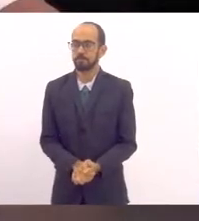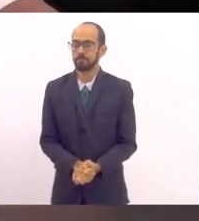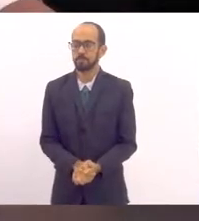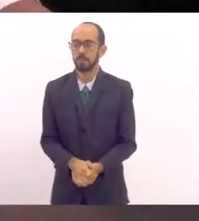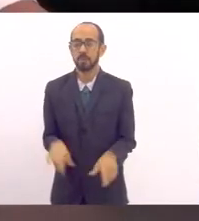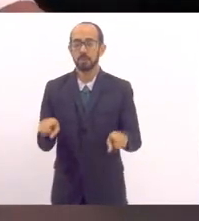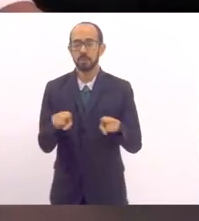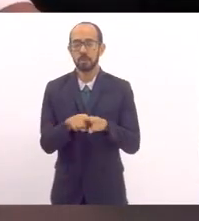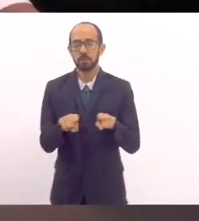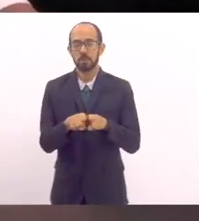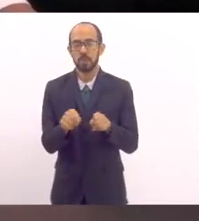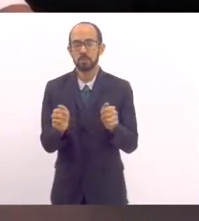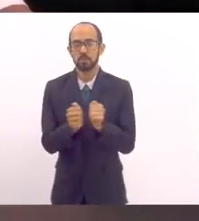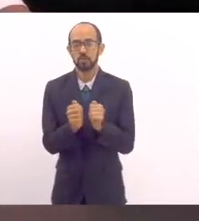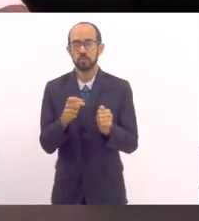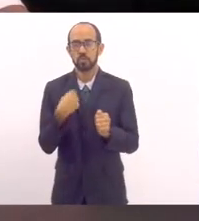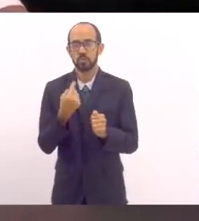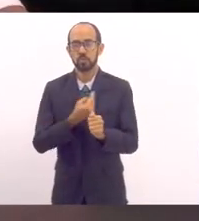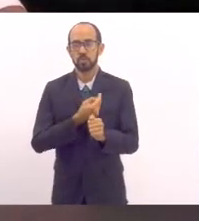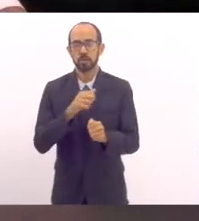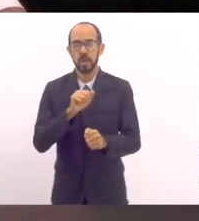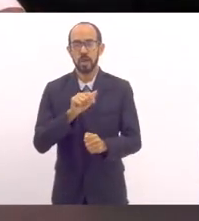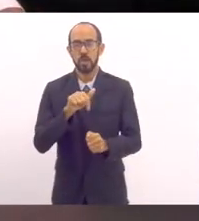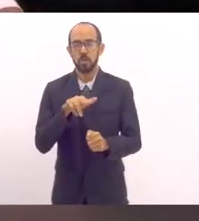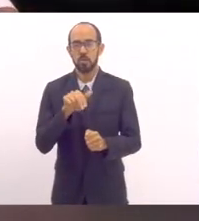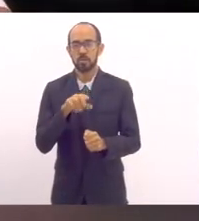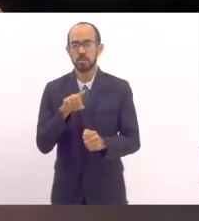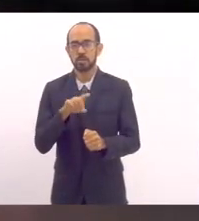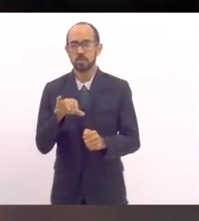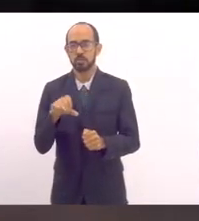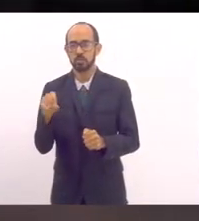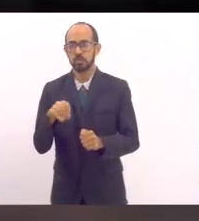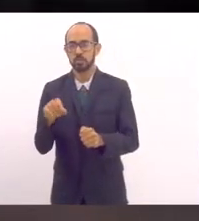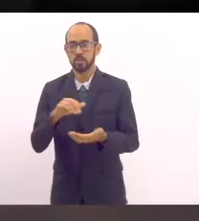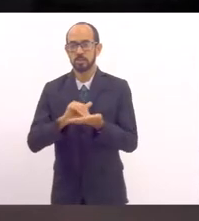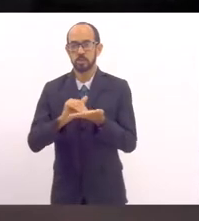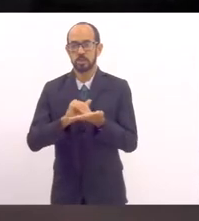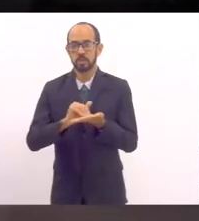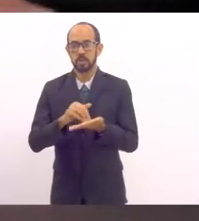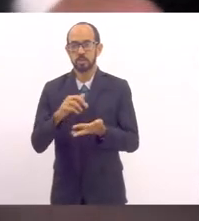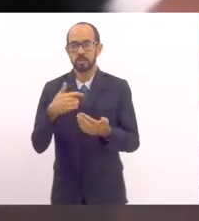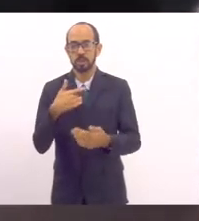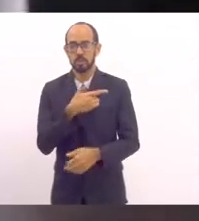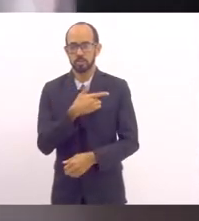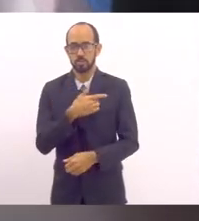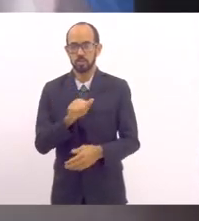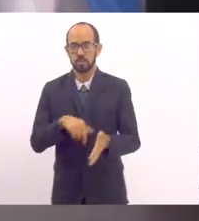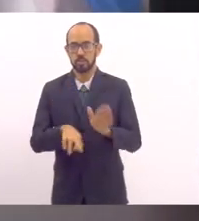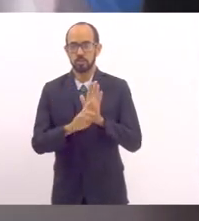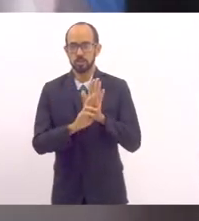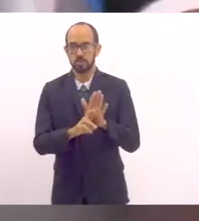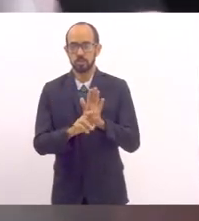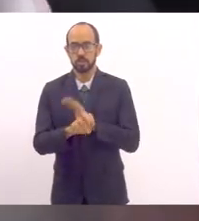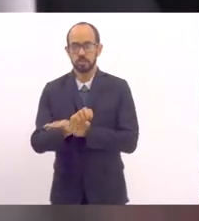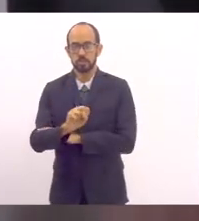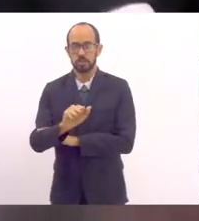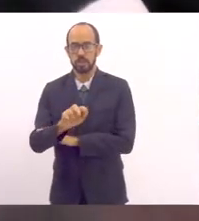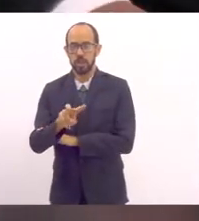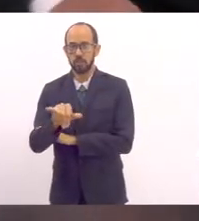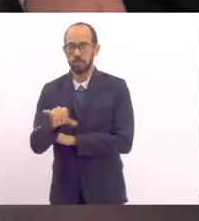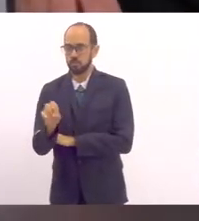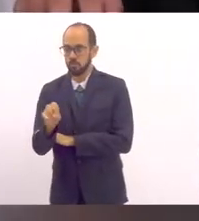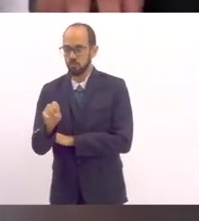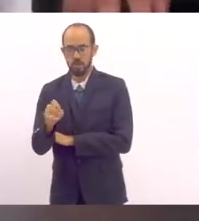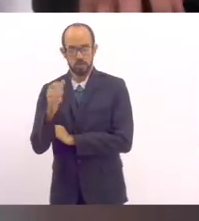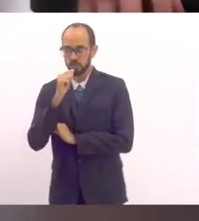Também se encontra conosco o senhor Aloísio, que é da Secretaria de Saúde. O representante ainda do secretário, Sávio, não chegou ainda, né?